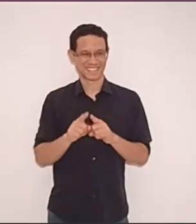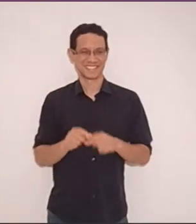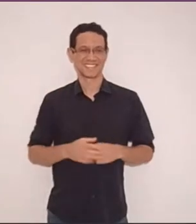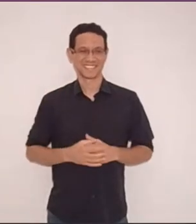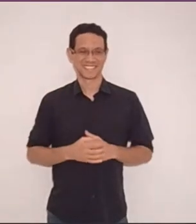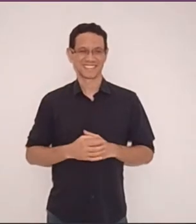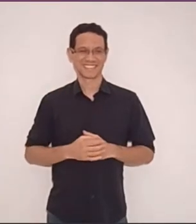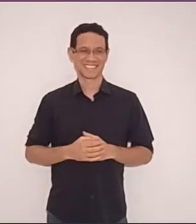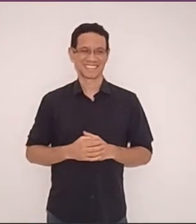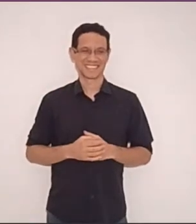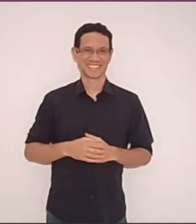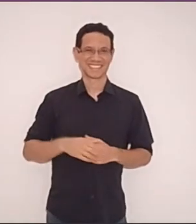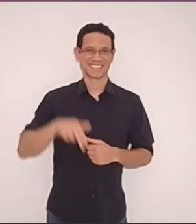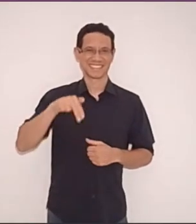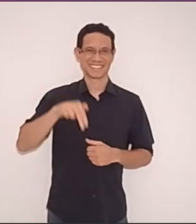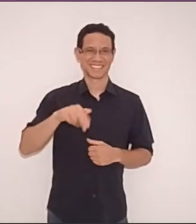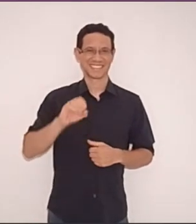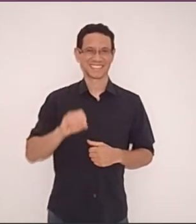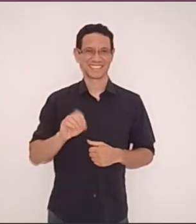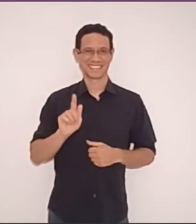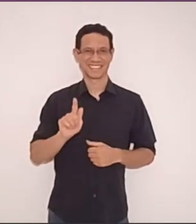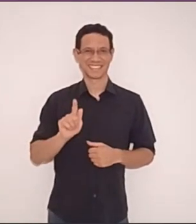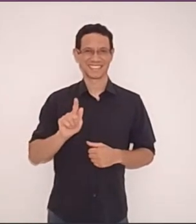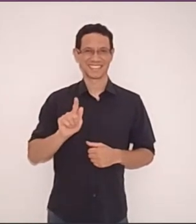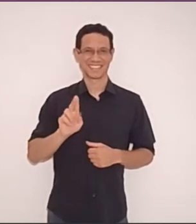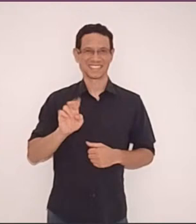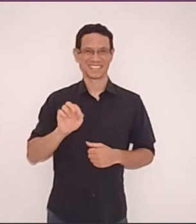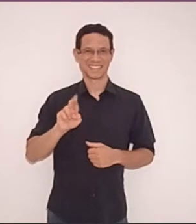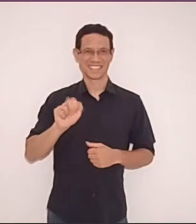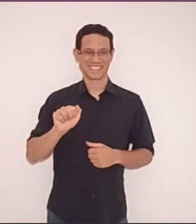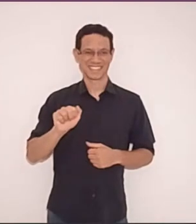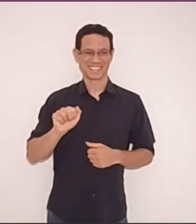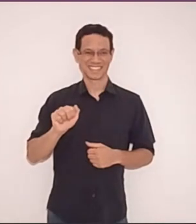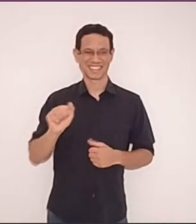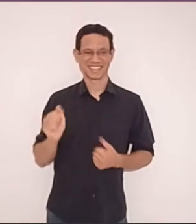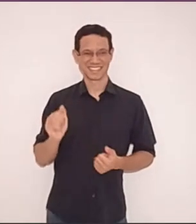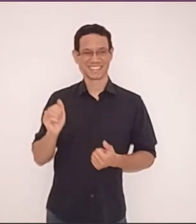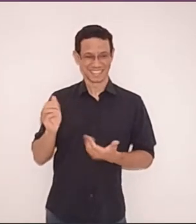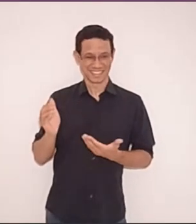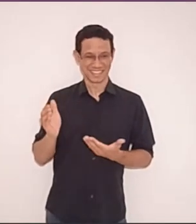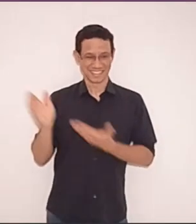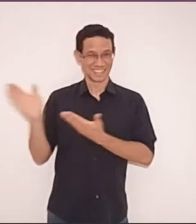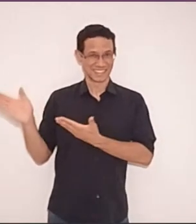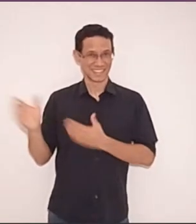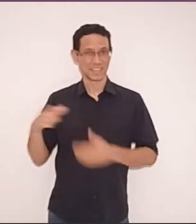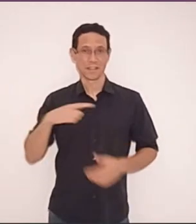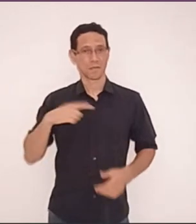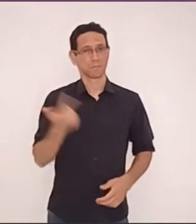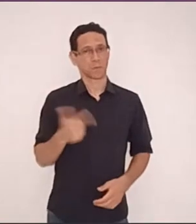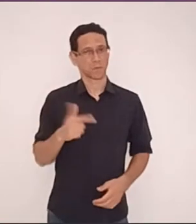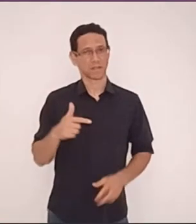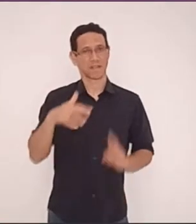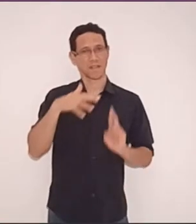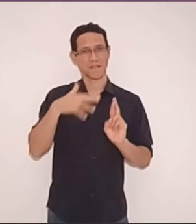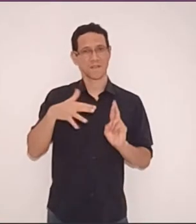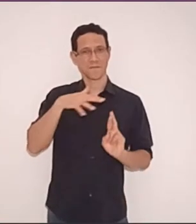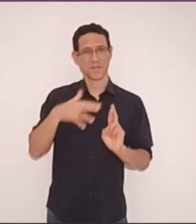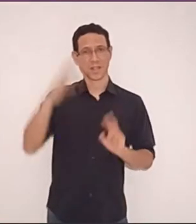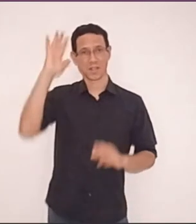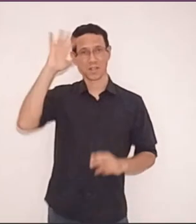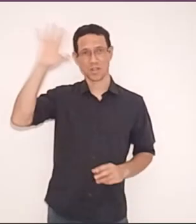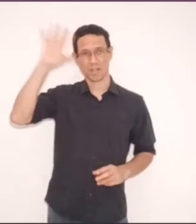né linda eu não tenho referenciais teóricos eu tenho